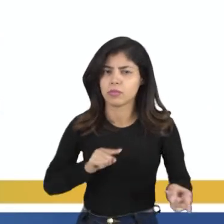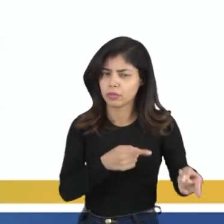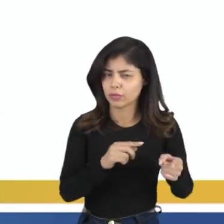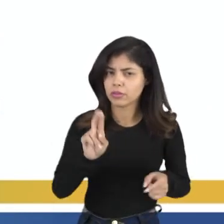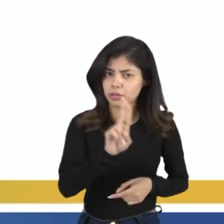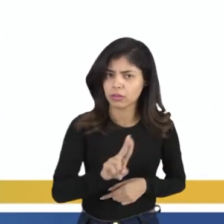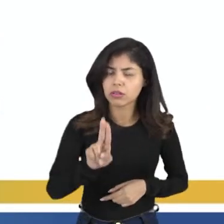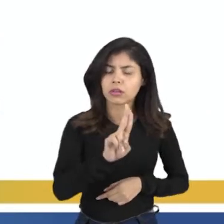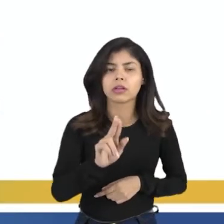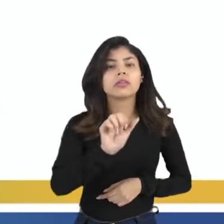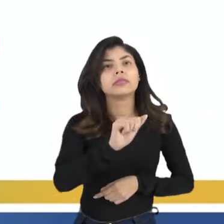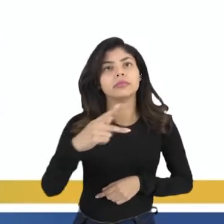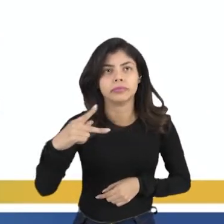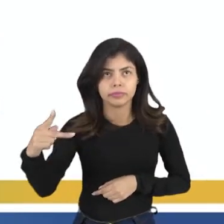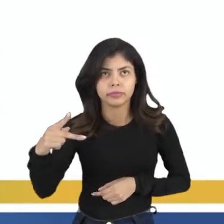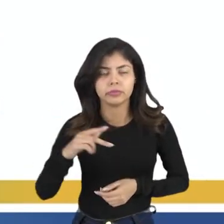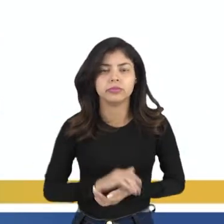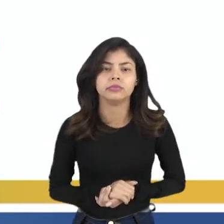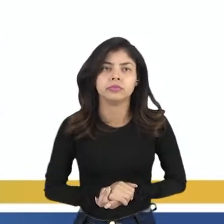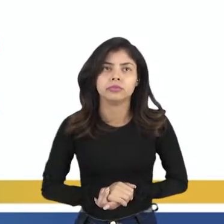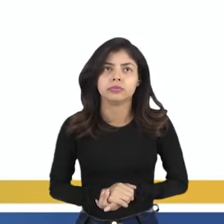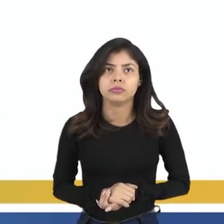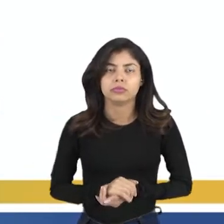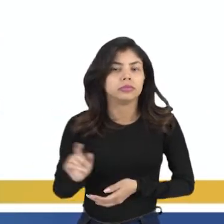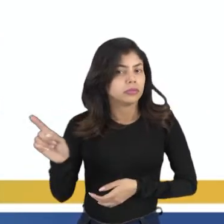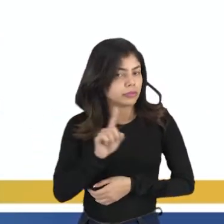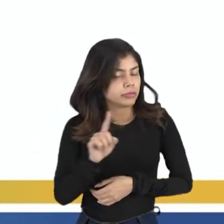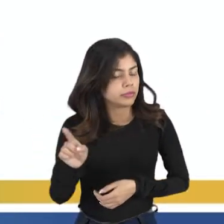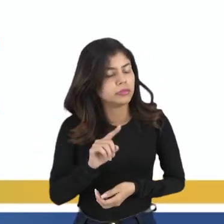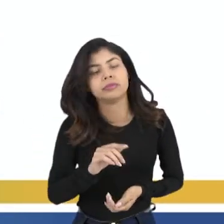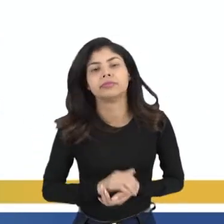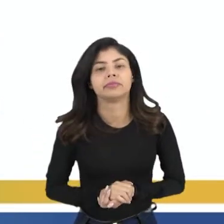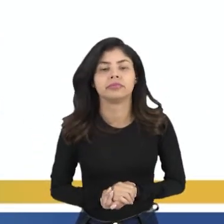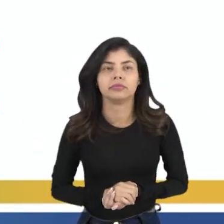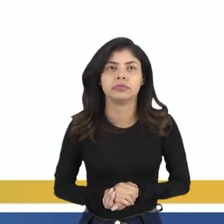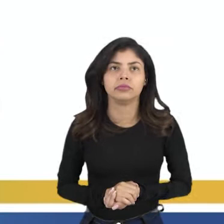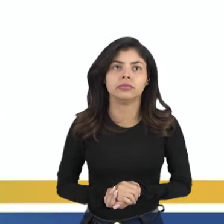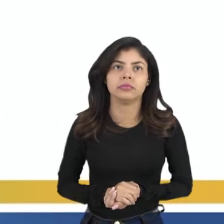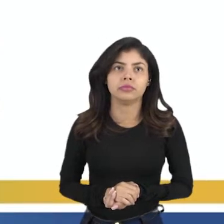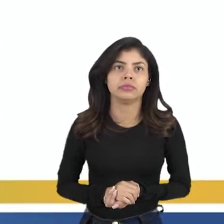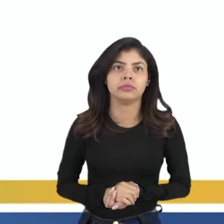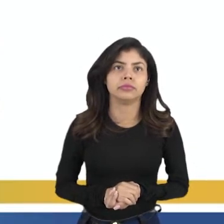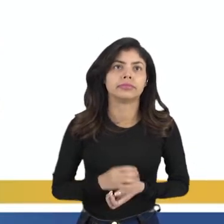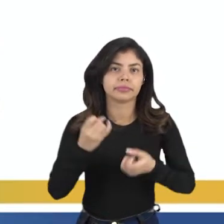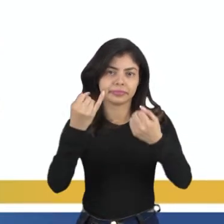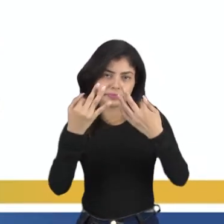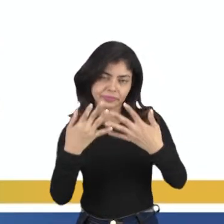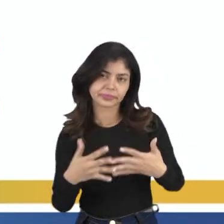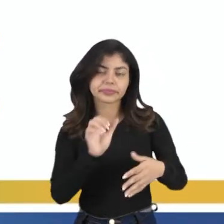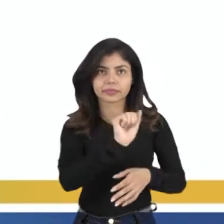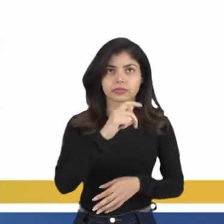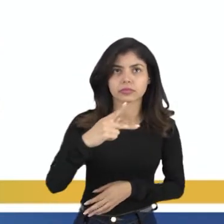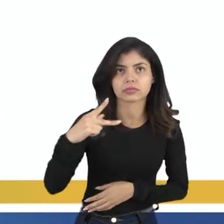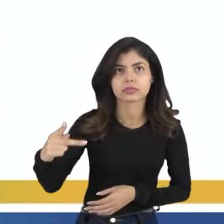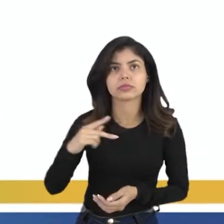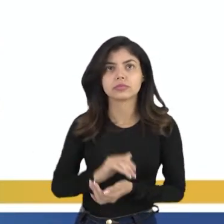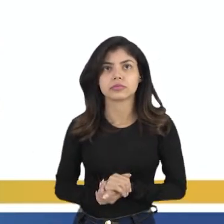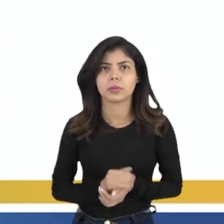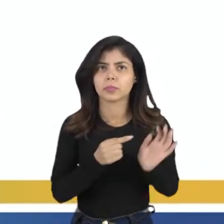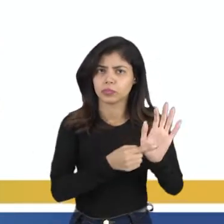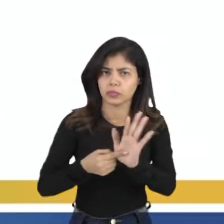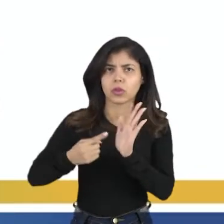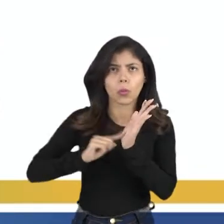uso do aplicativo? Busca convencer? Não, né, gente? Ele não busca convencer. Definem o